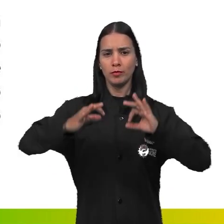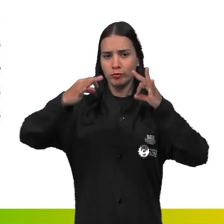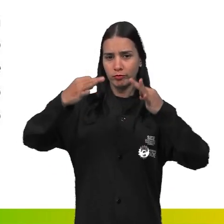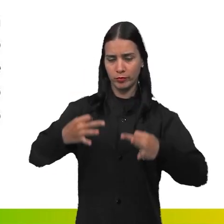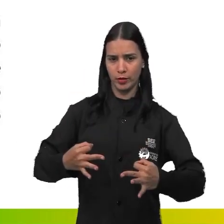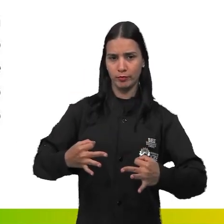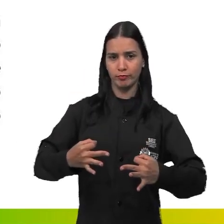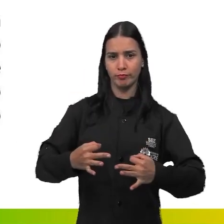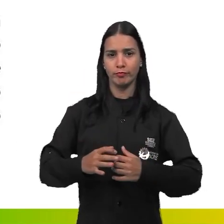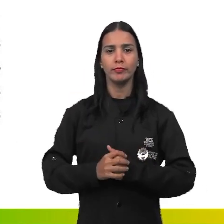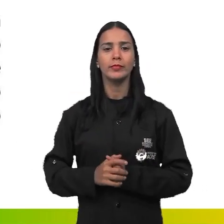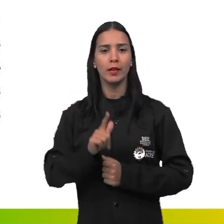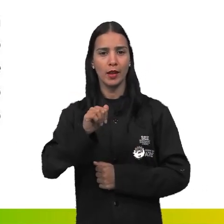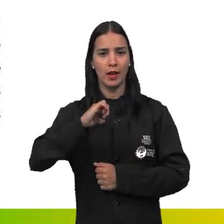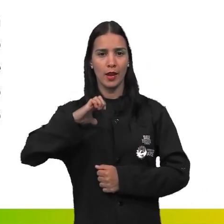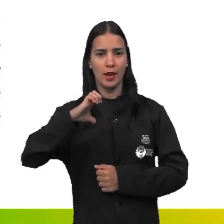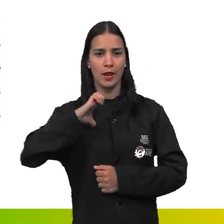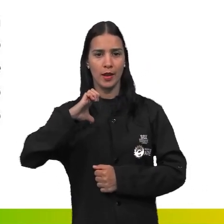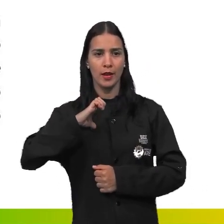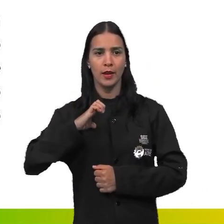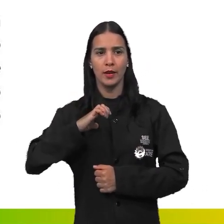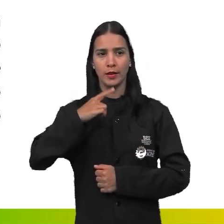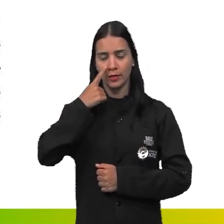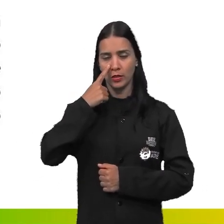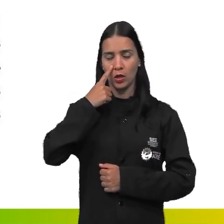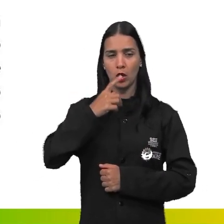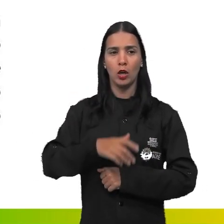seria a ética. Vamos colocar aqui uma observação?